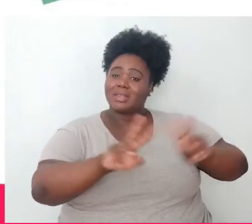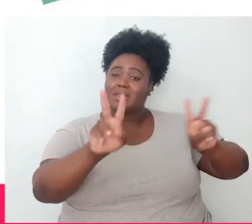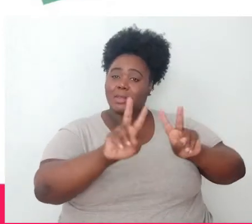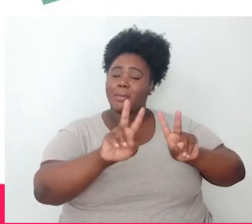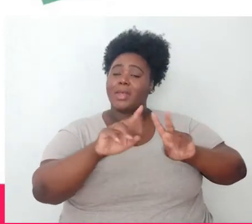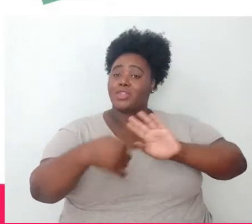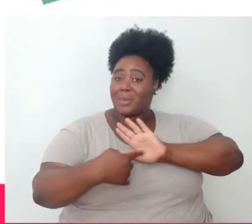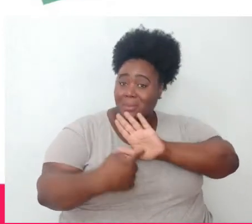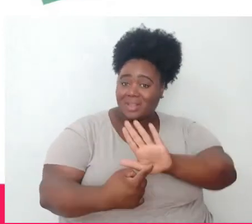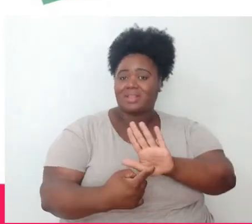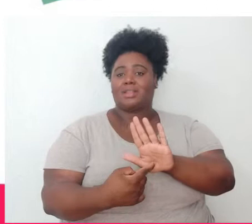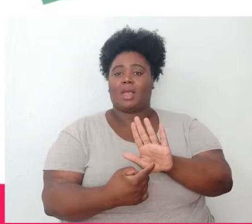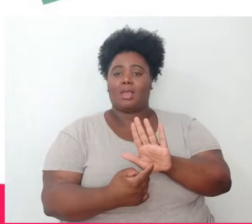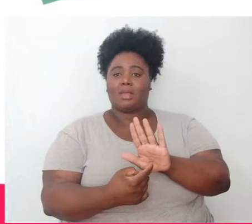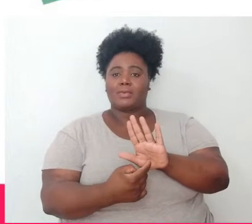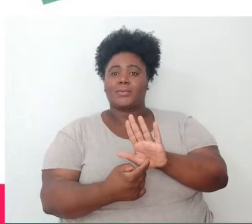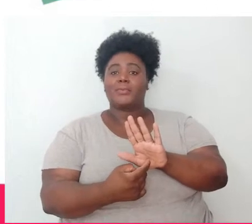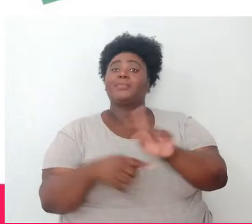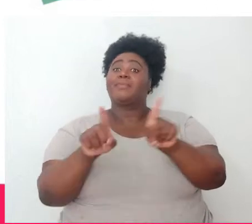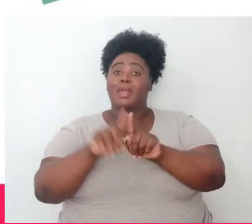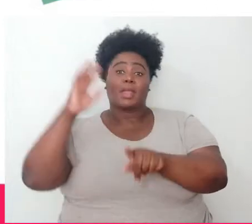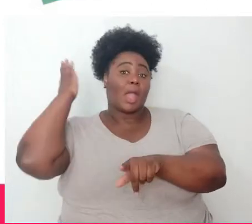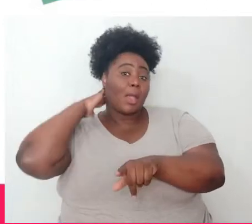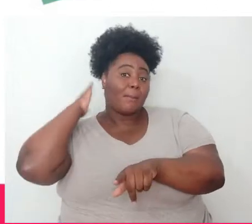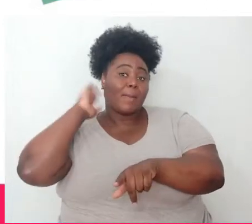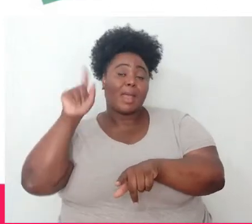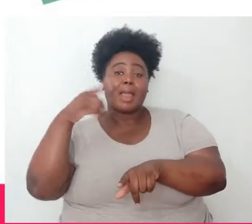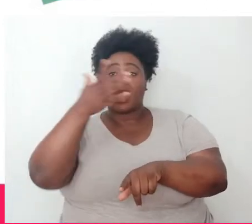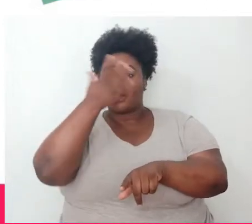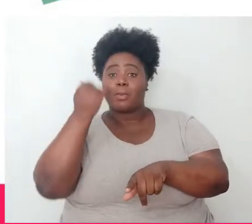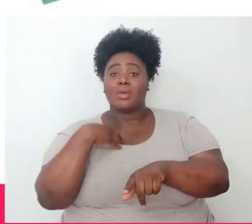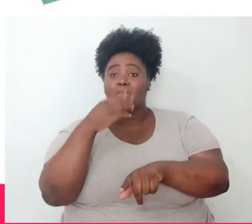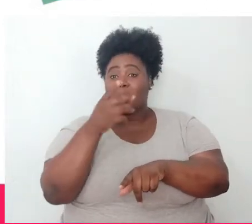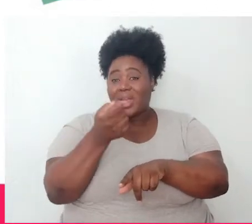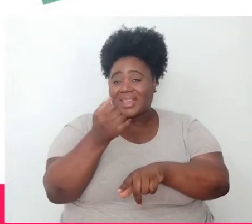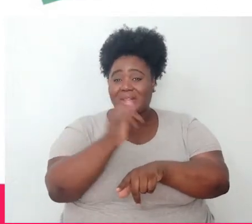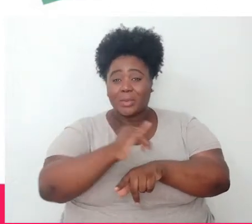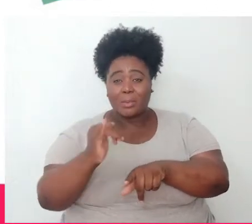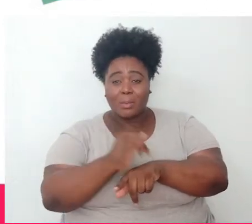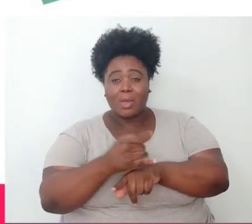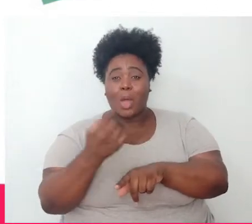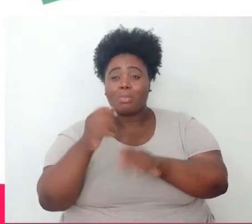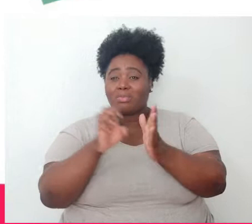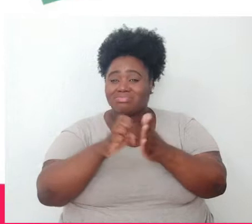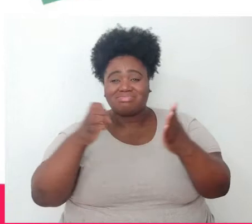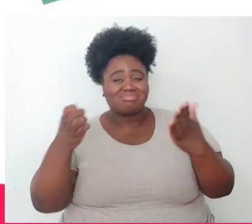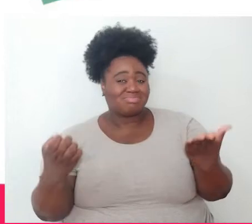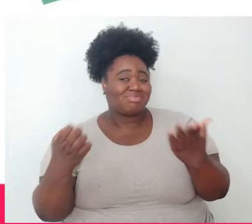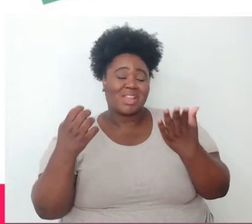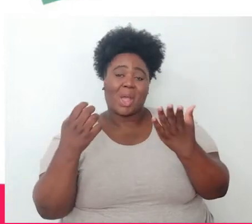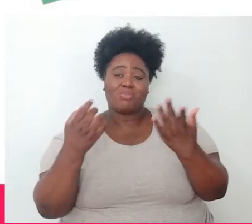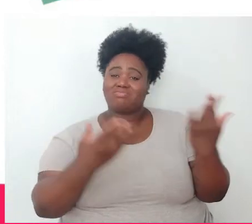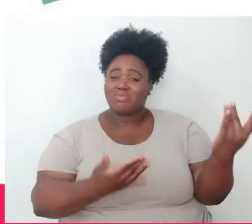performance. Cabe dizer também que Belém é uma cidade que tem poucas instituições, poucos editais de artes